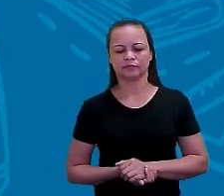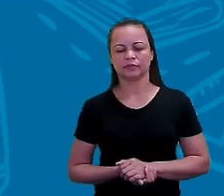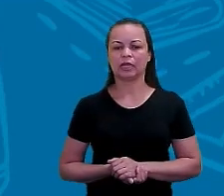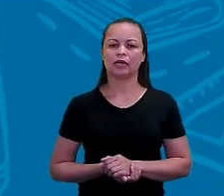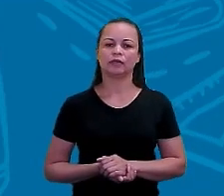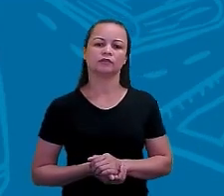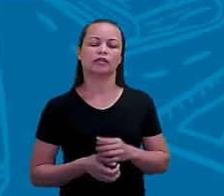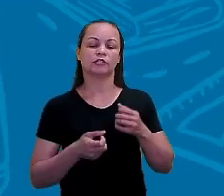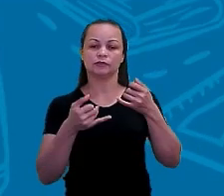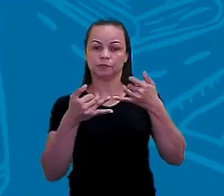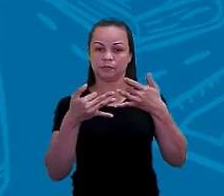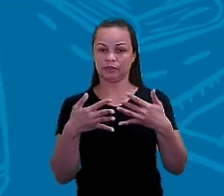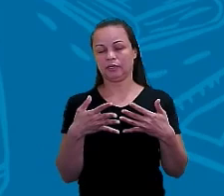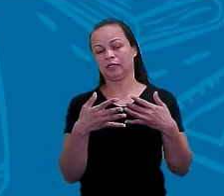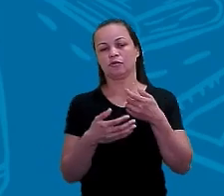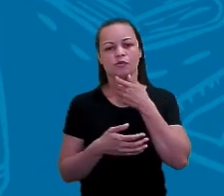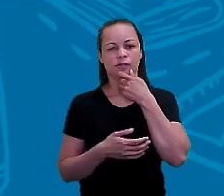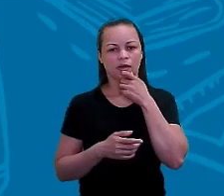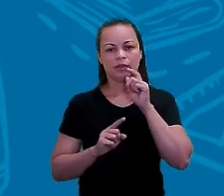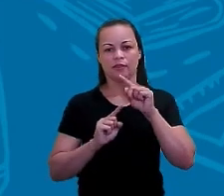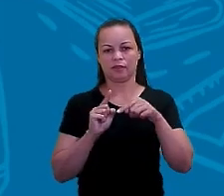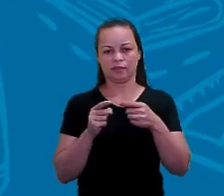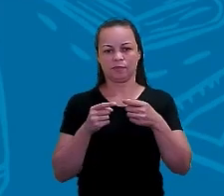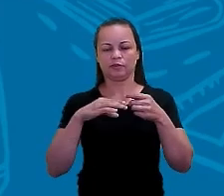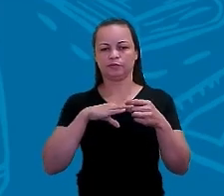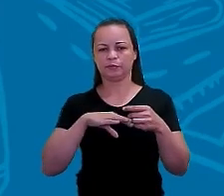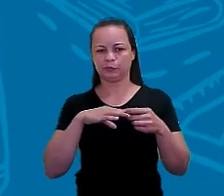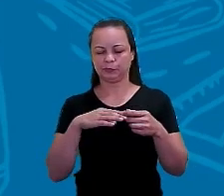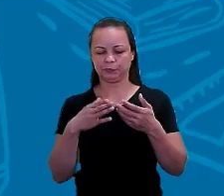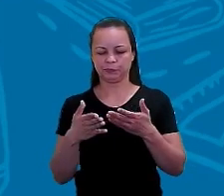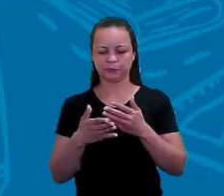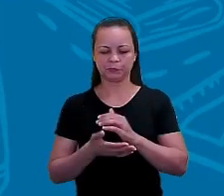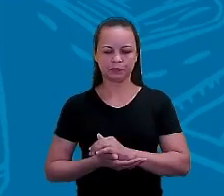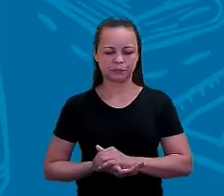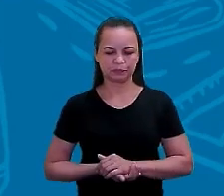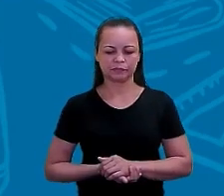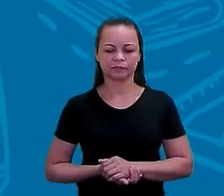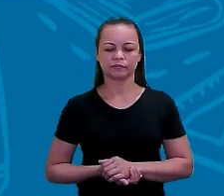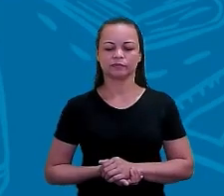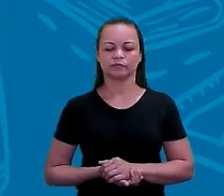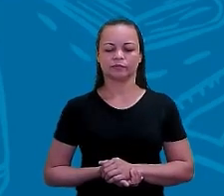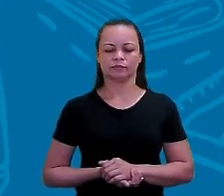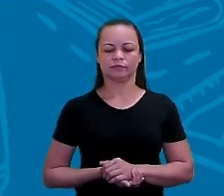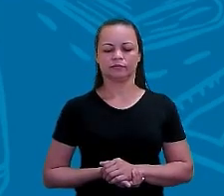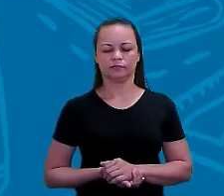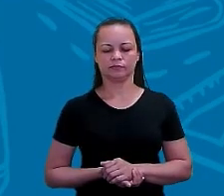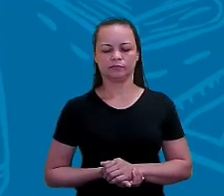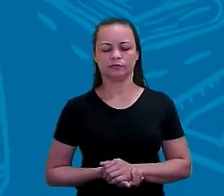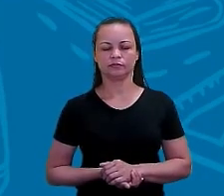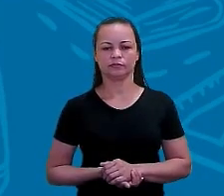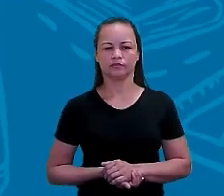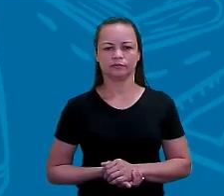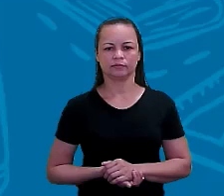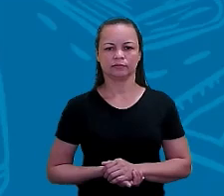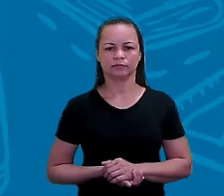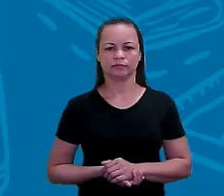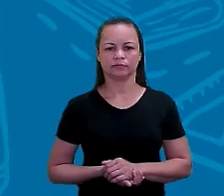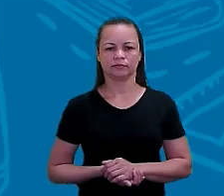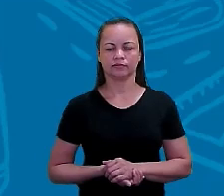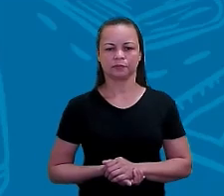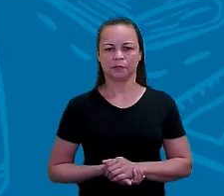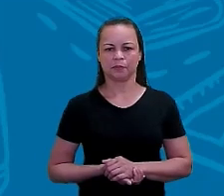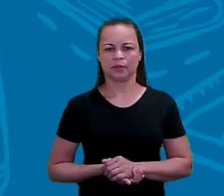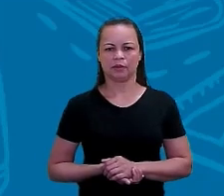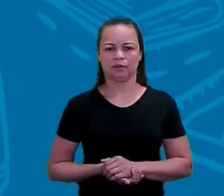me to see a musical. My sister invited me to see a musical. And